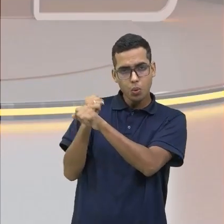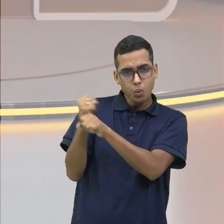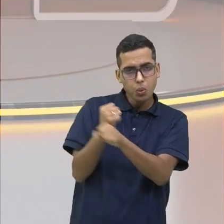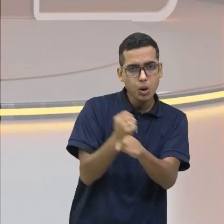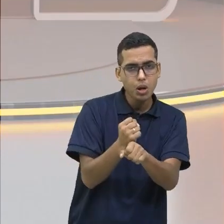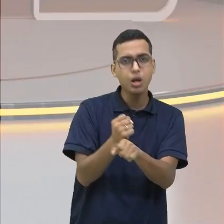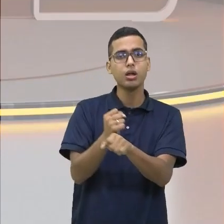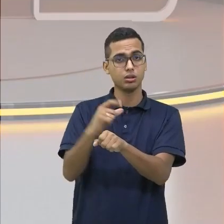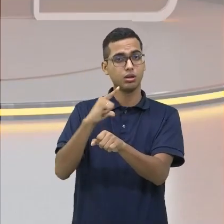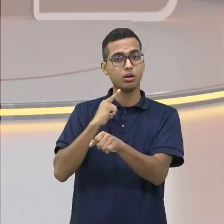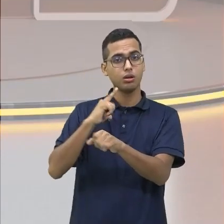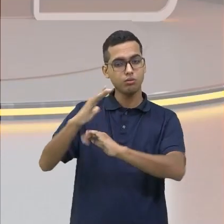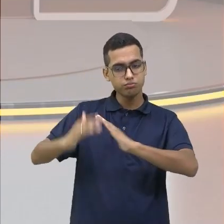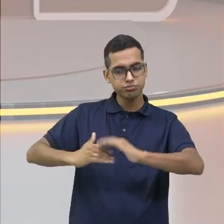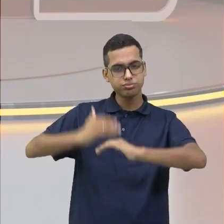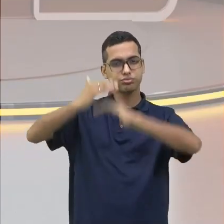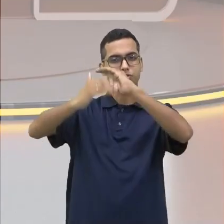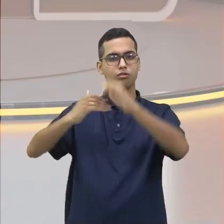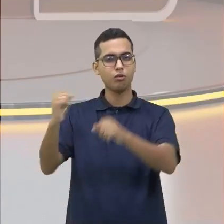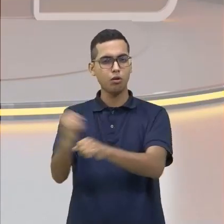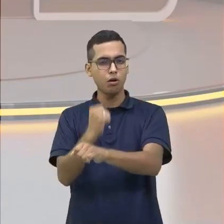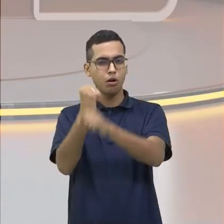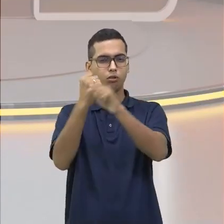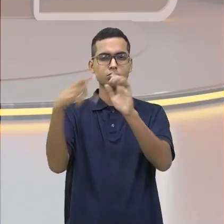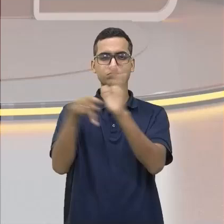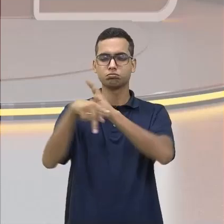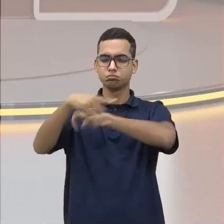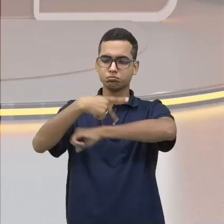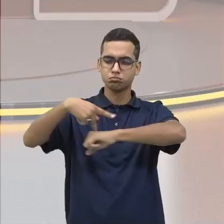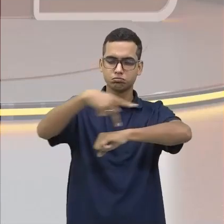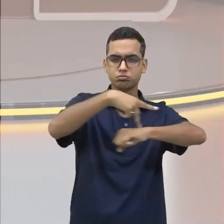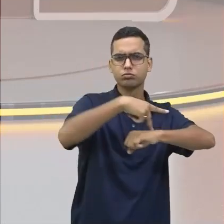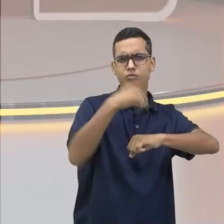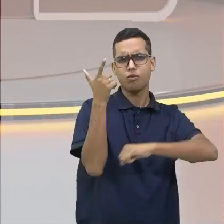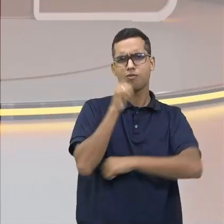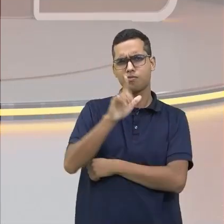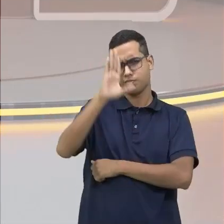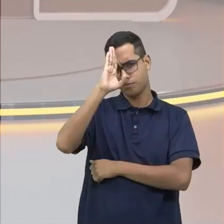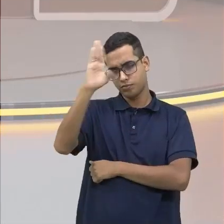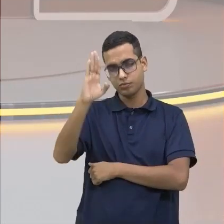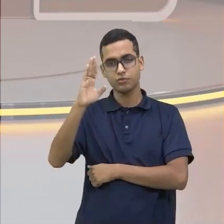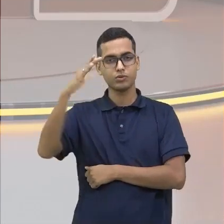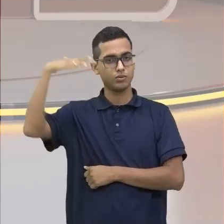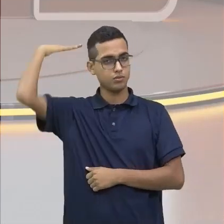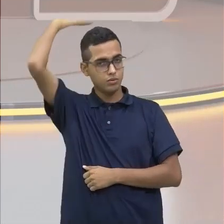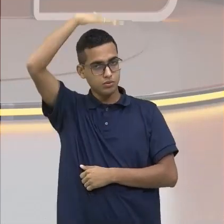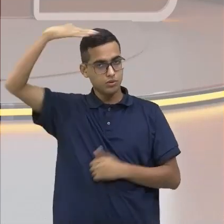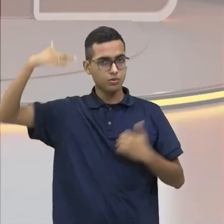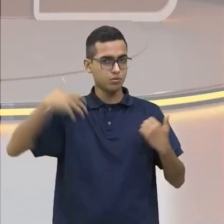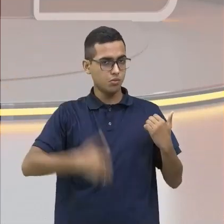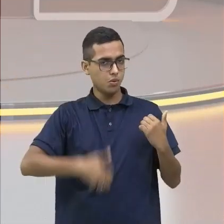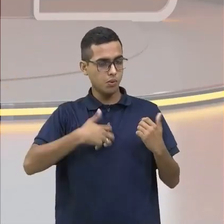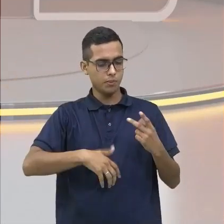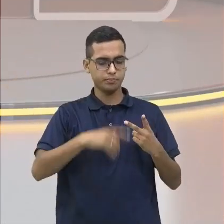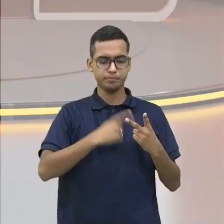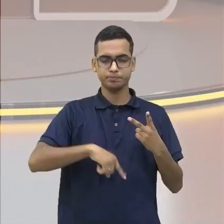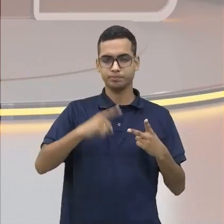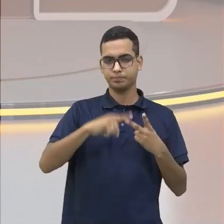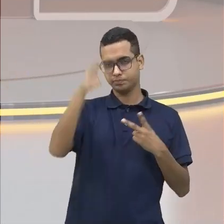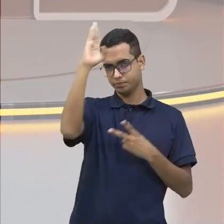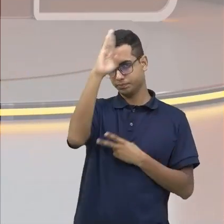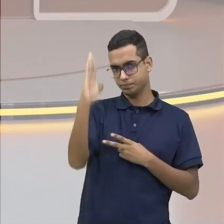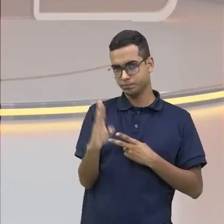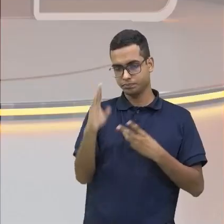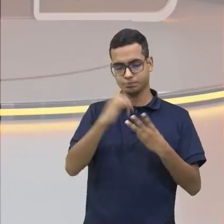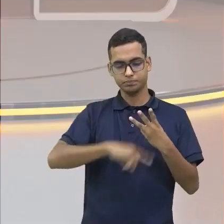esses desenvolvimentos, onde vários países acabaram se destacando, também como o México, como o Brasil, como a Argentina e